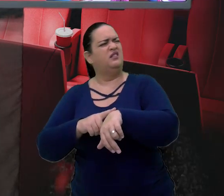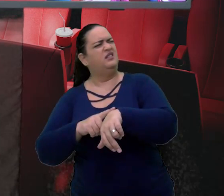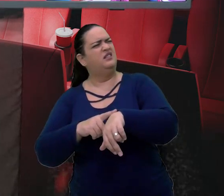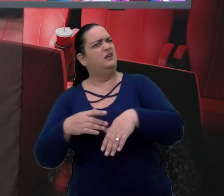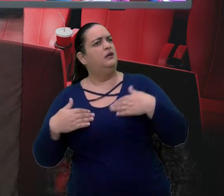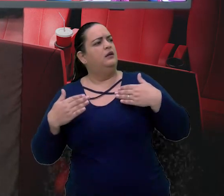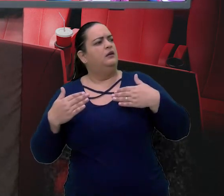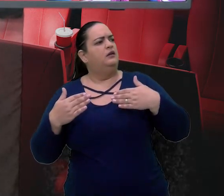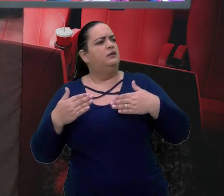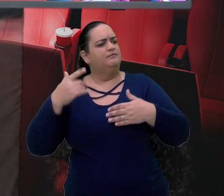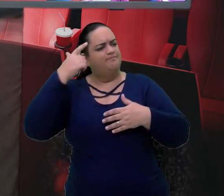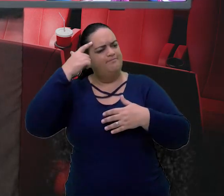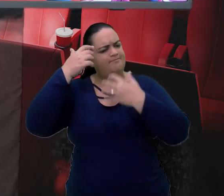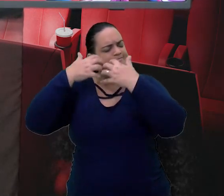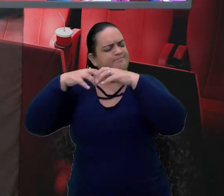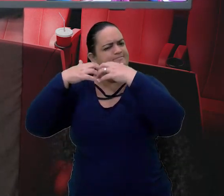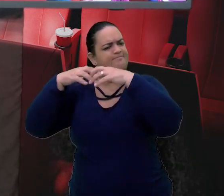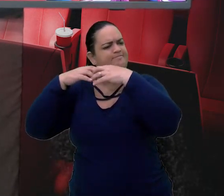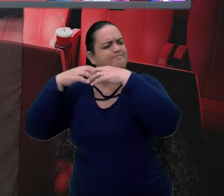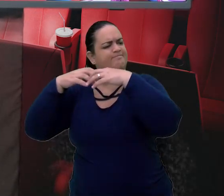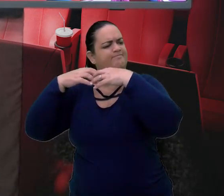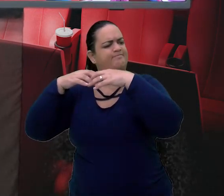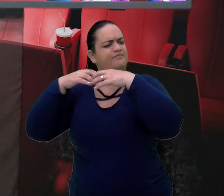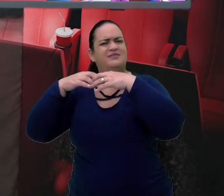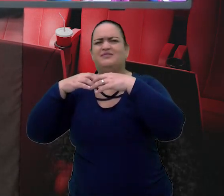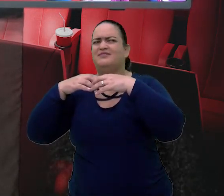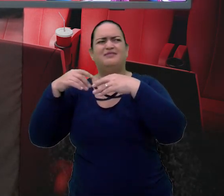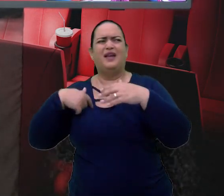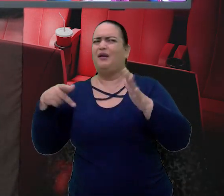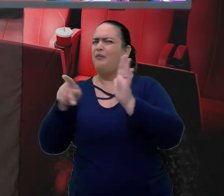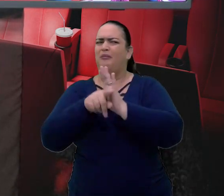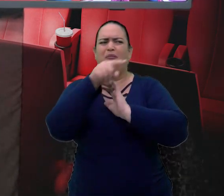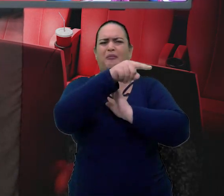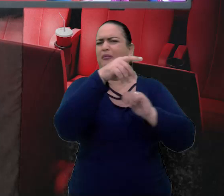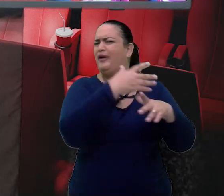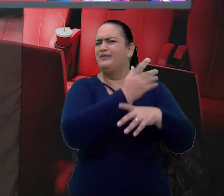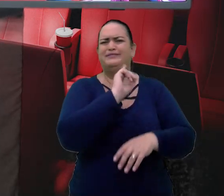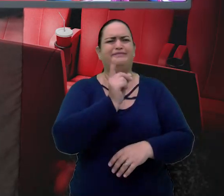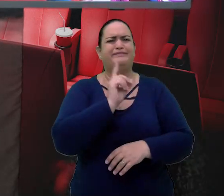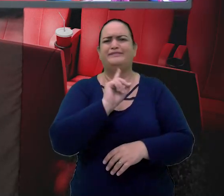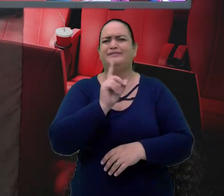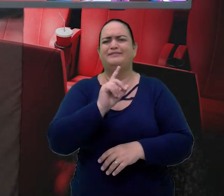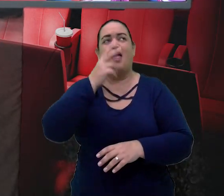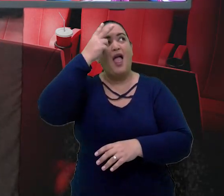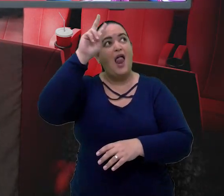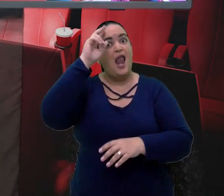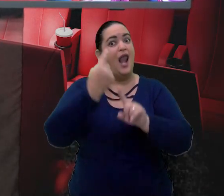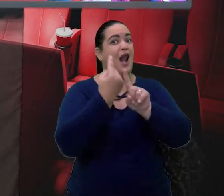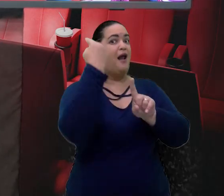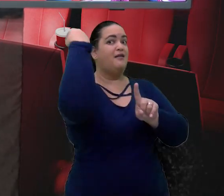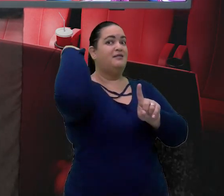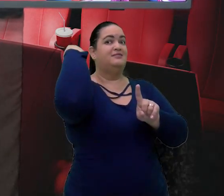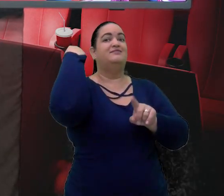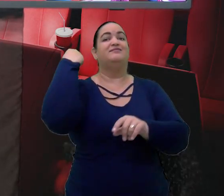E aí ele começa a pensar, mas esse mundo não me pertence. E ele começa a relembrar de suas origens. E